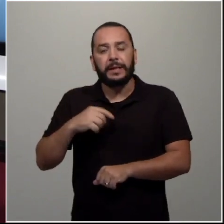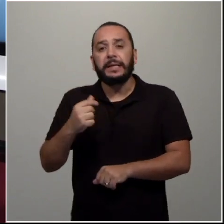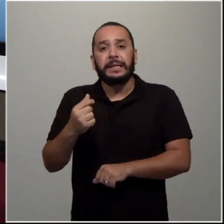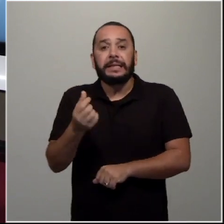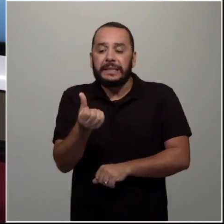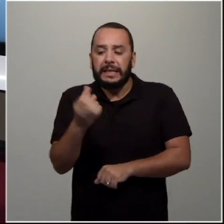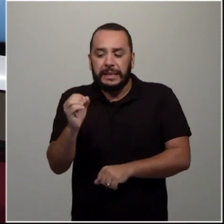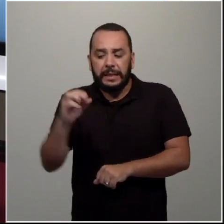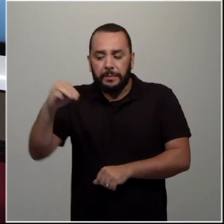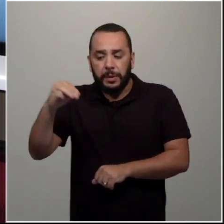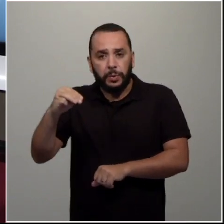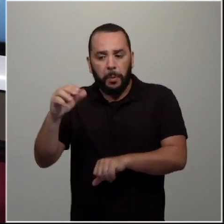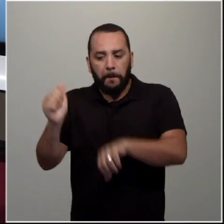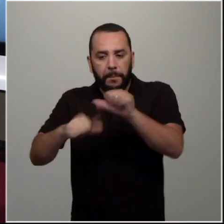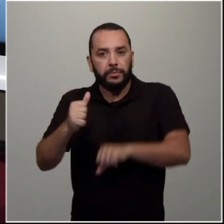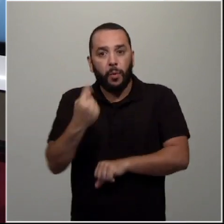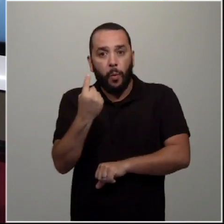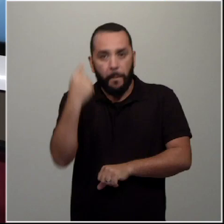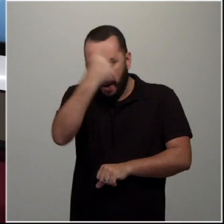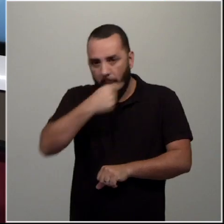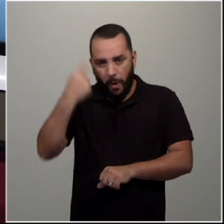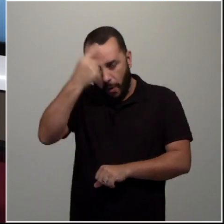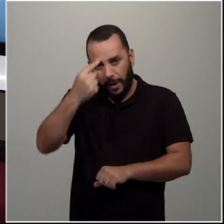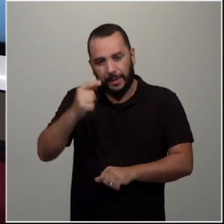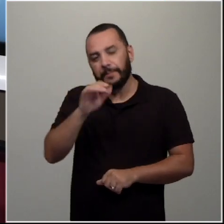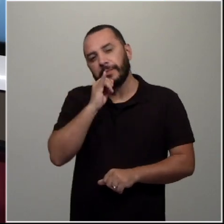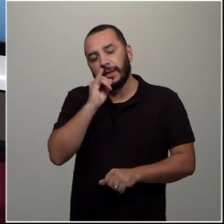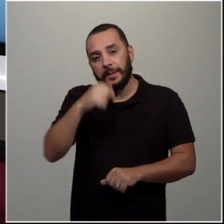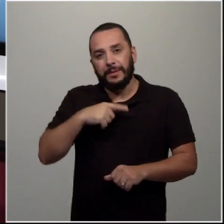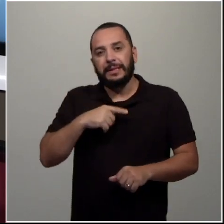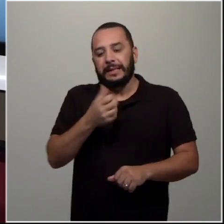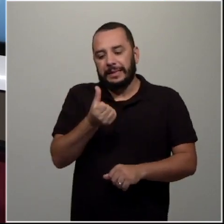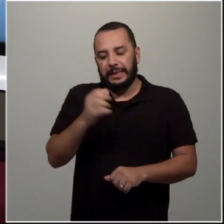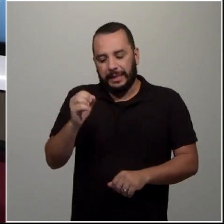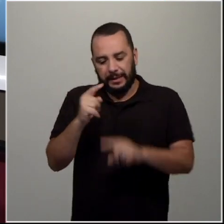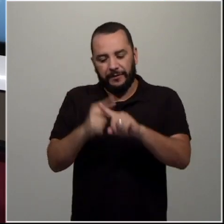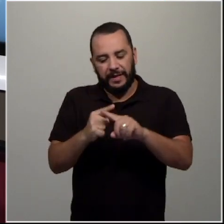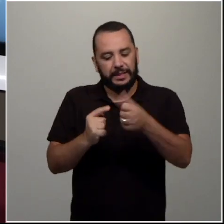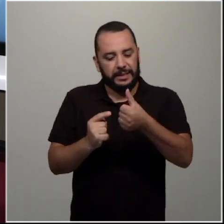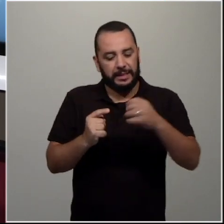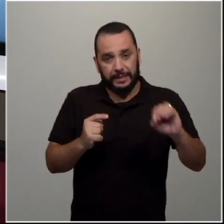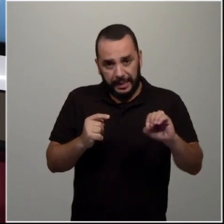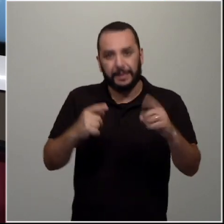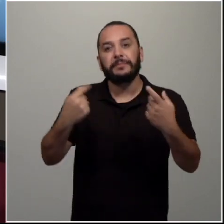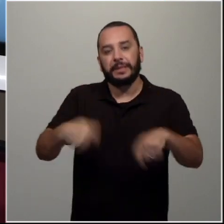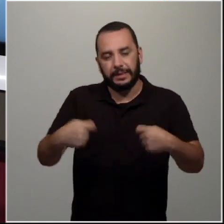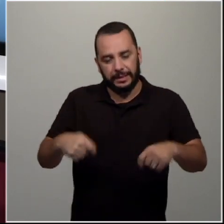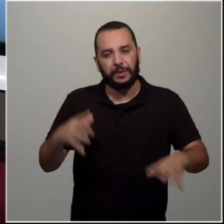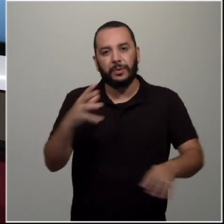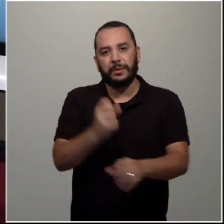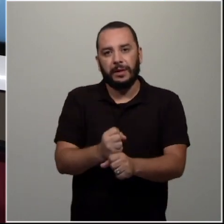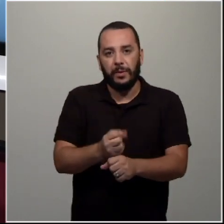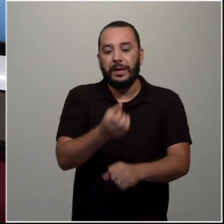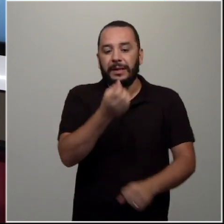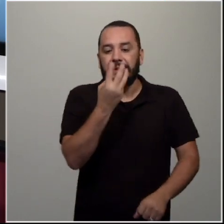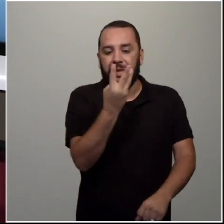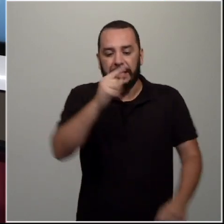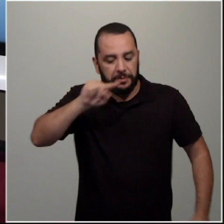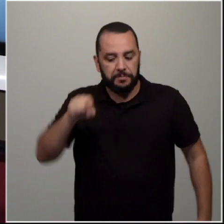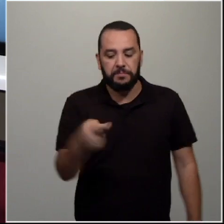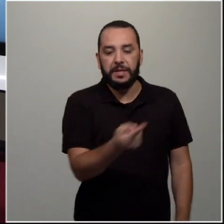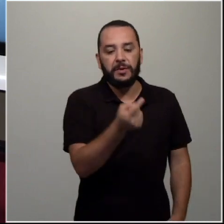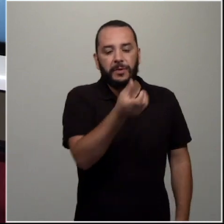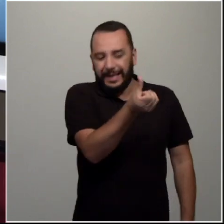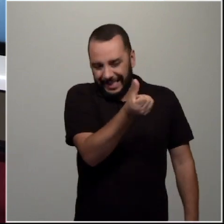ou a gente poderia então fazer a conta 60 vezes 63.600 nós precisamos de três mil e 600 segundos para